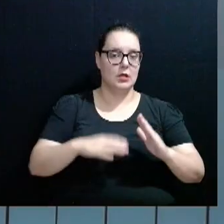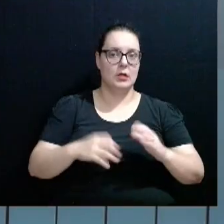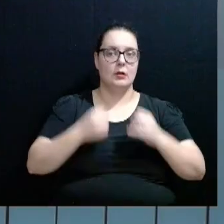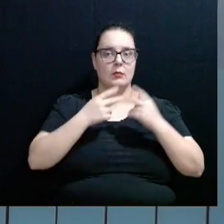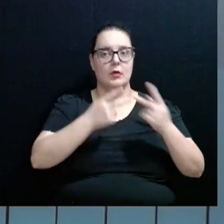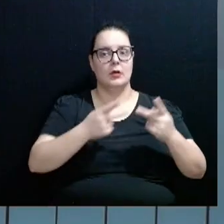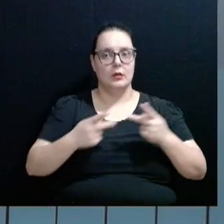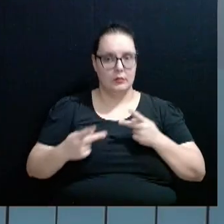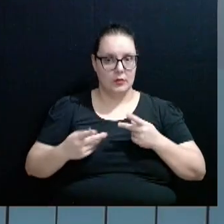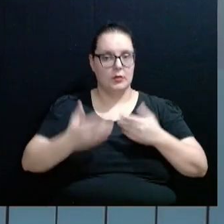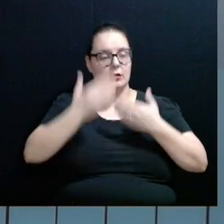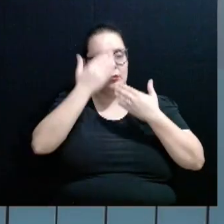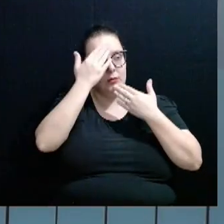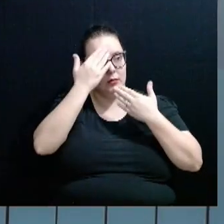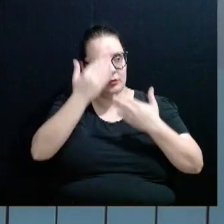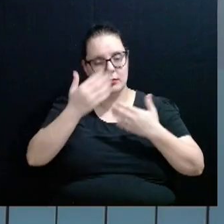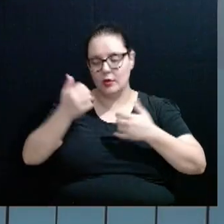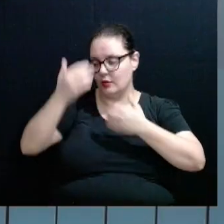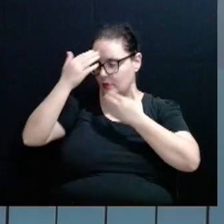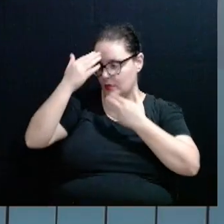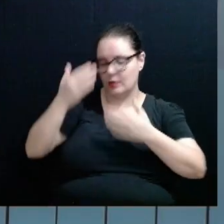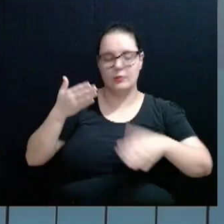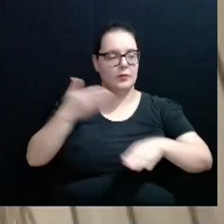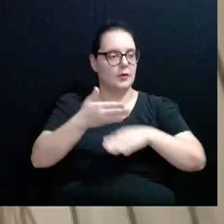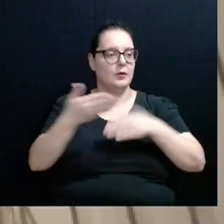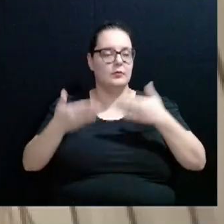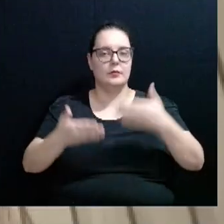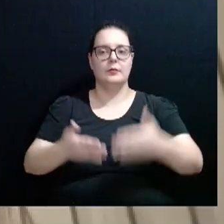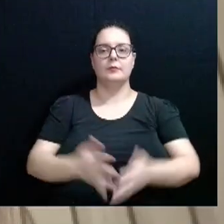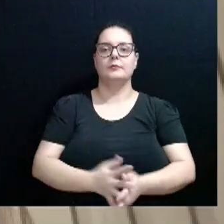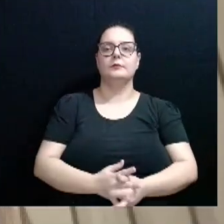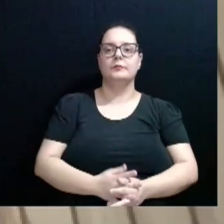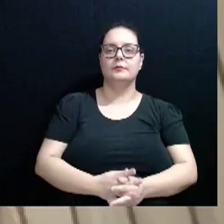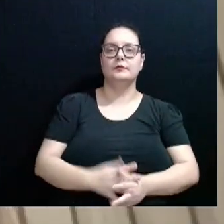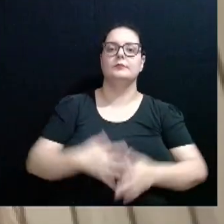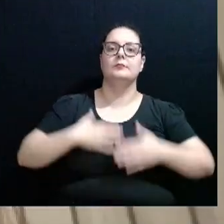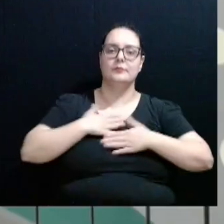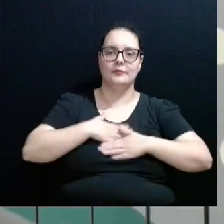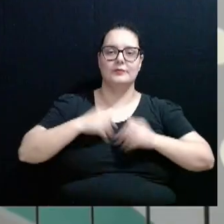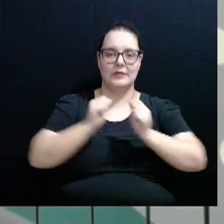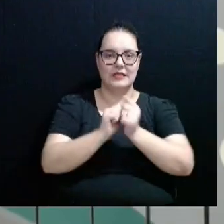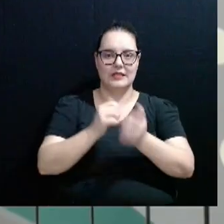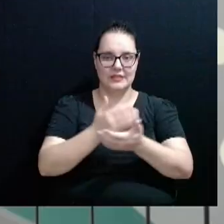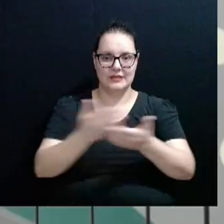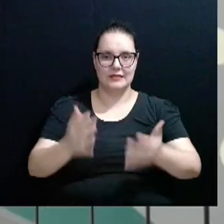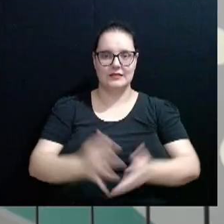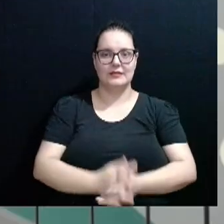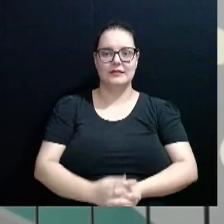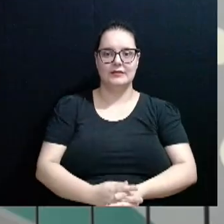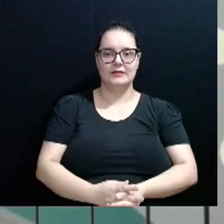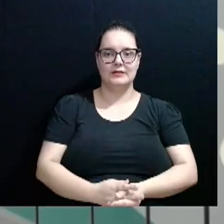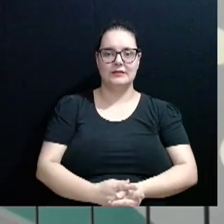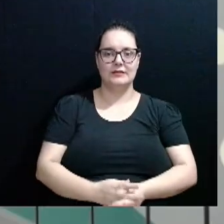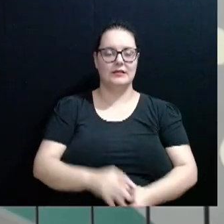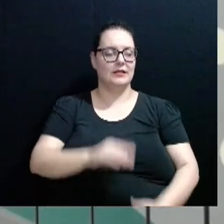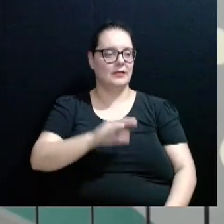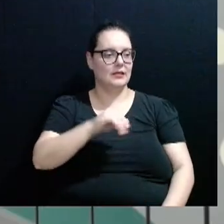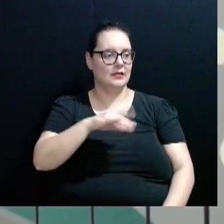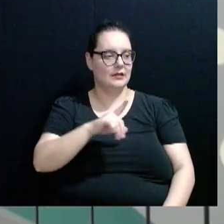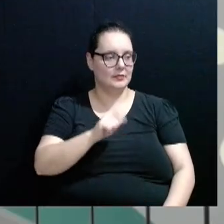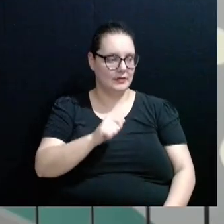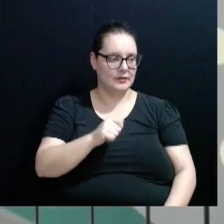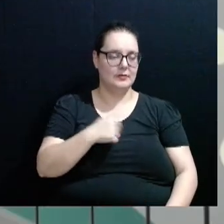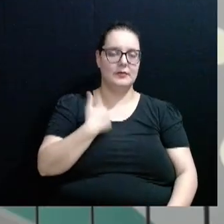Obrigada pela sua participação. Um prazer estar aqui. Camila, para a gente iniciar então, para